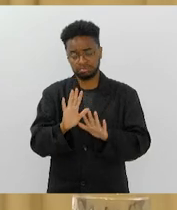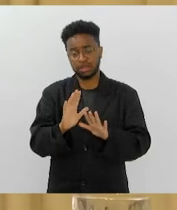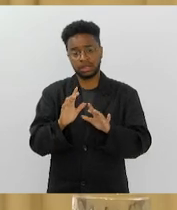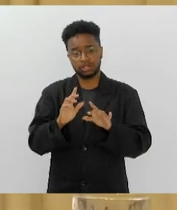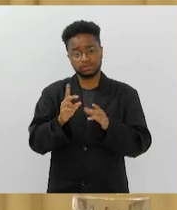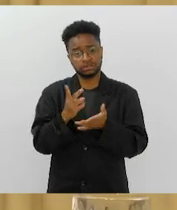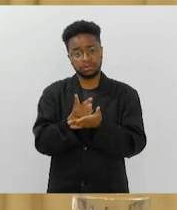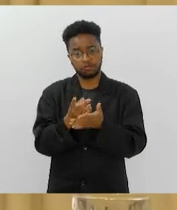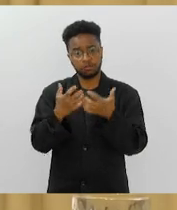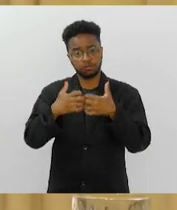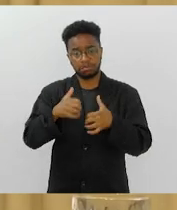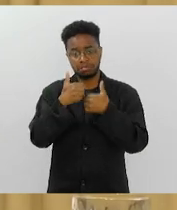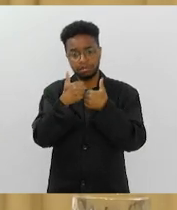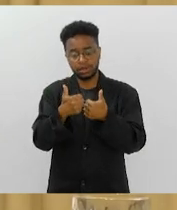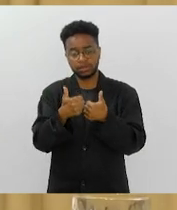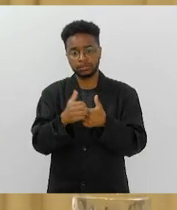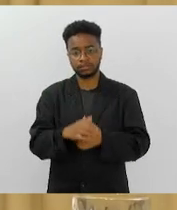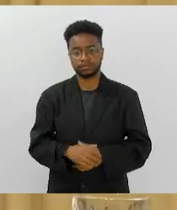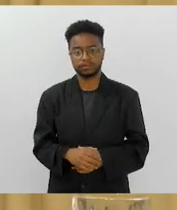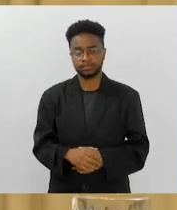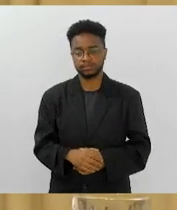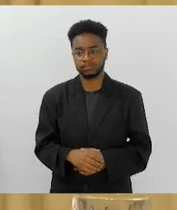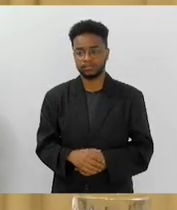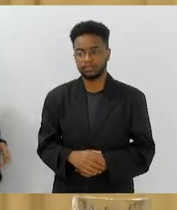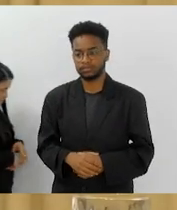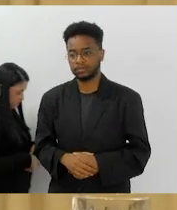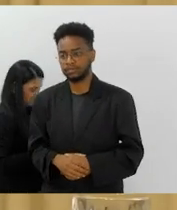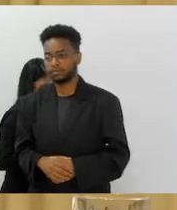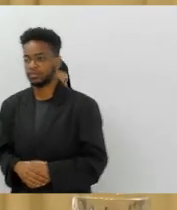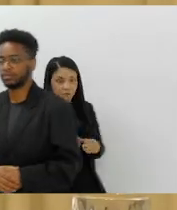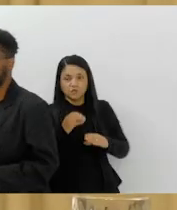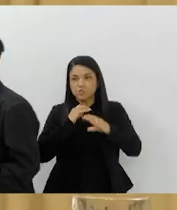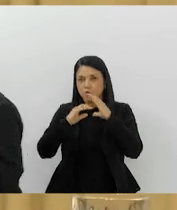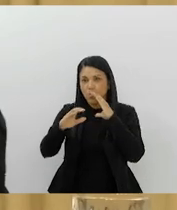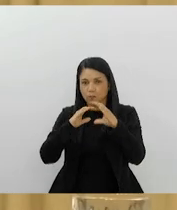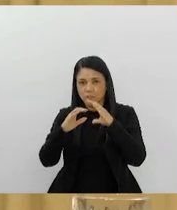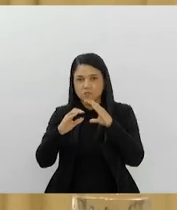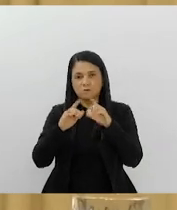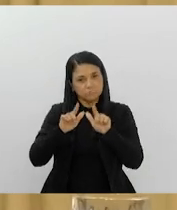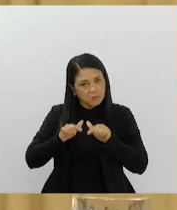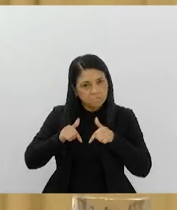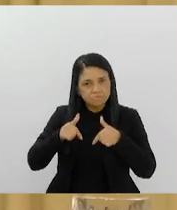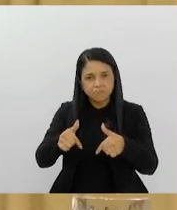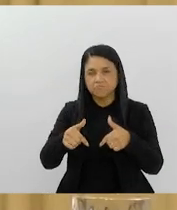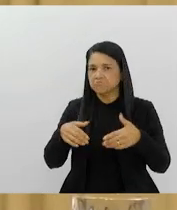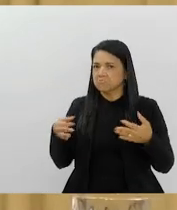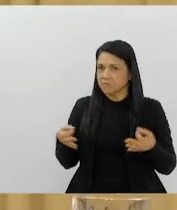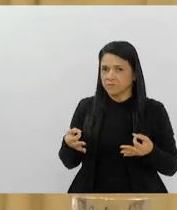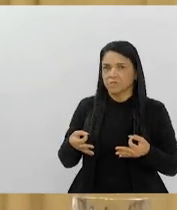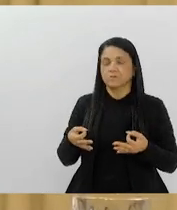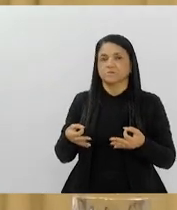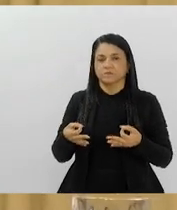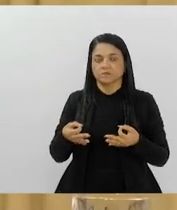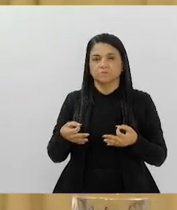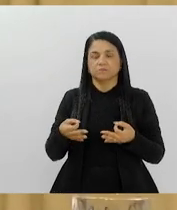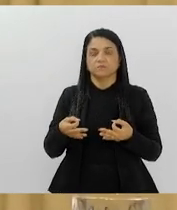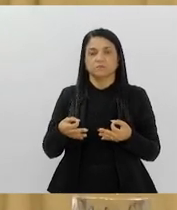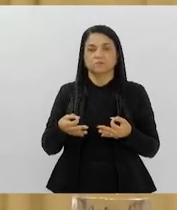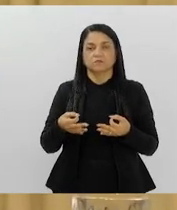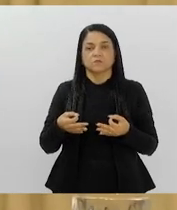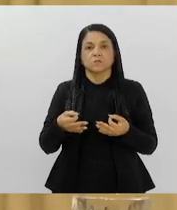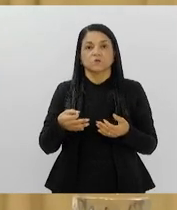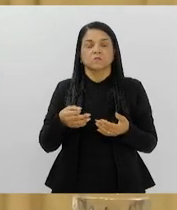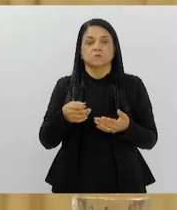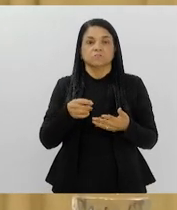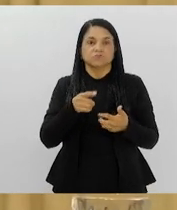se comunica com as agências tem sido efetiva, eficiente. E dos casos,